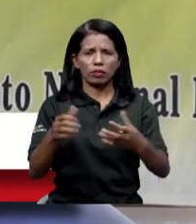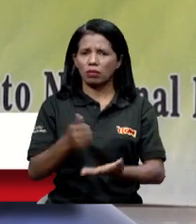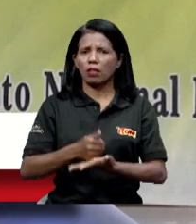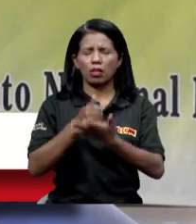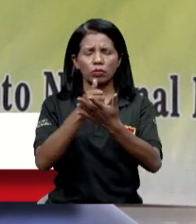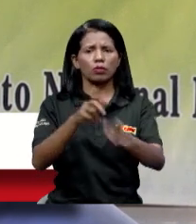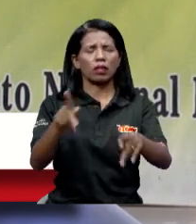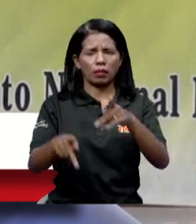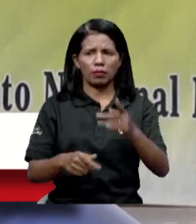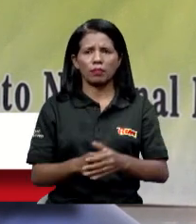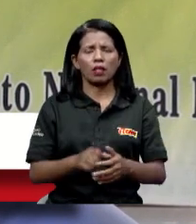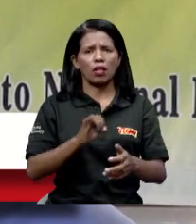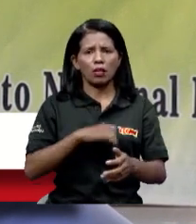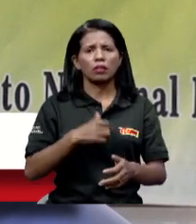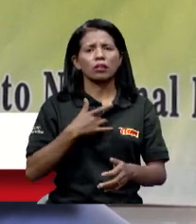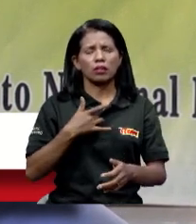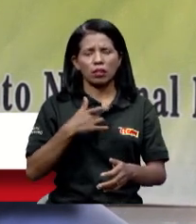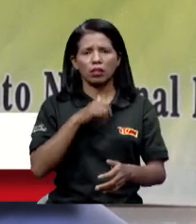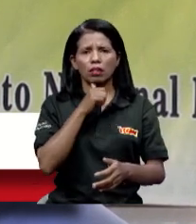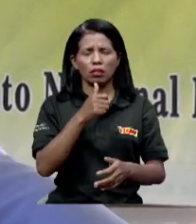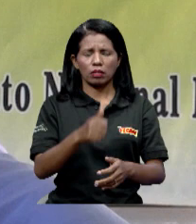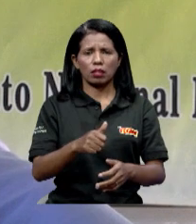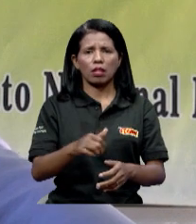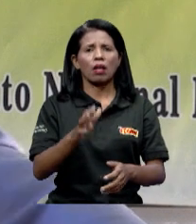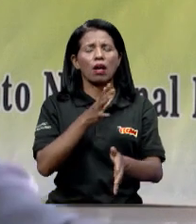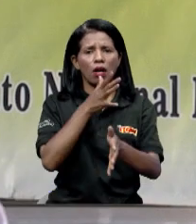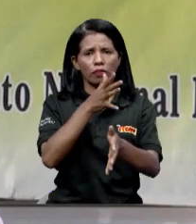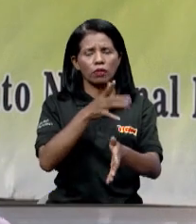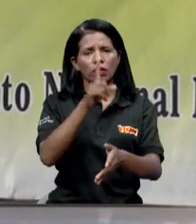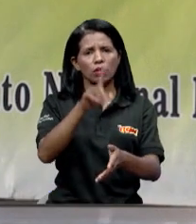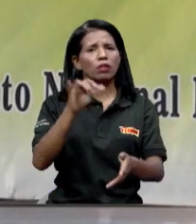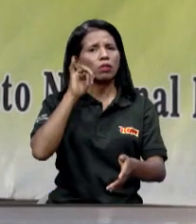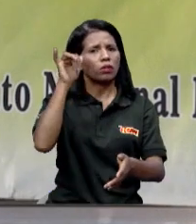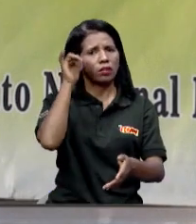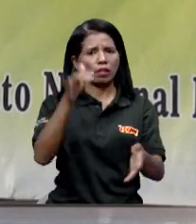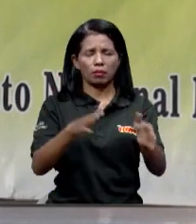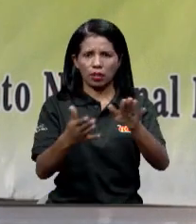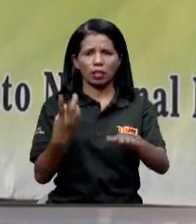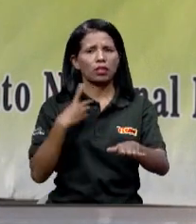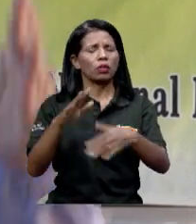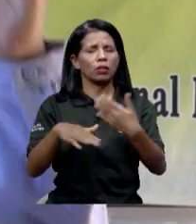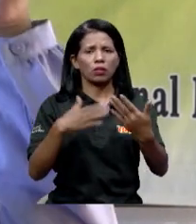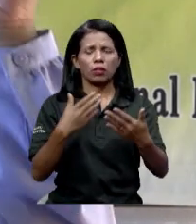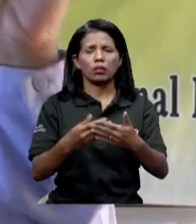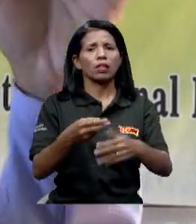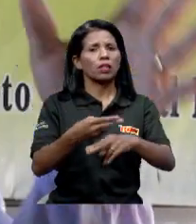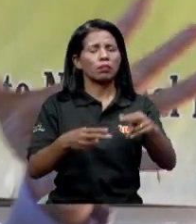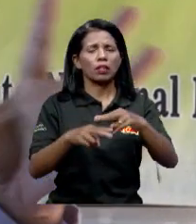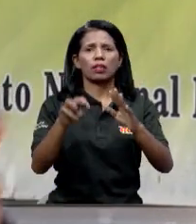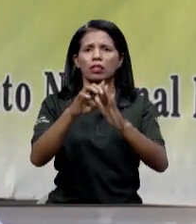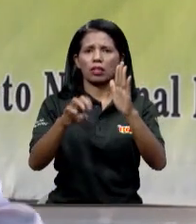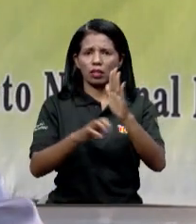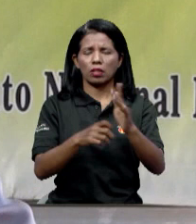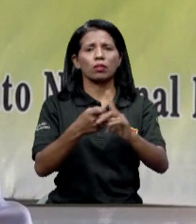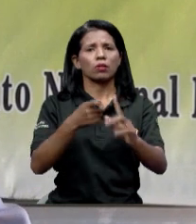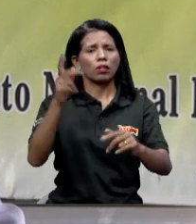né? E não é o lamento até ter visto ralo e tenha voz, não sei como até na pá. E todo sai lima ganha estado, a rua se político